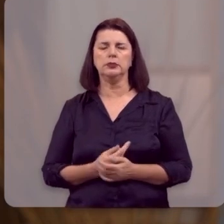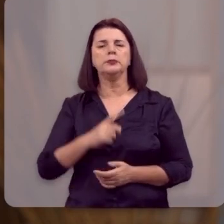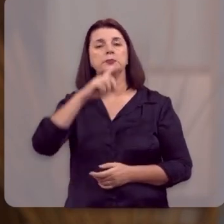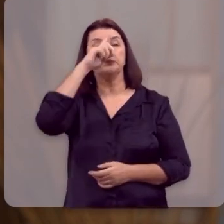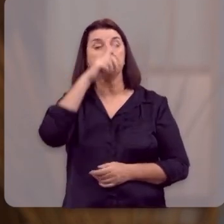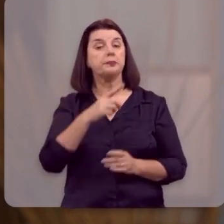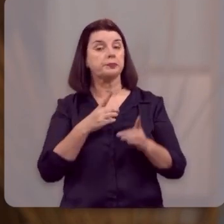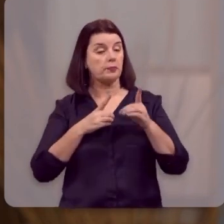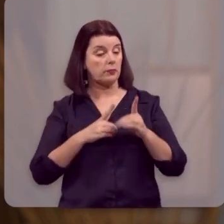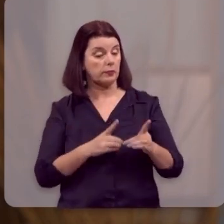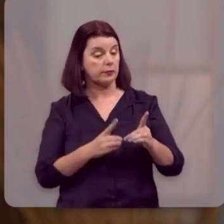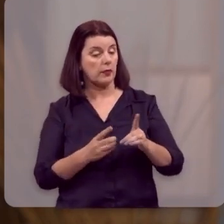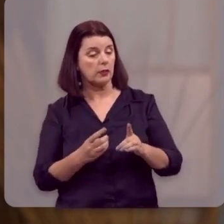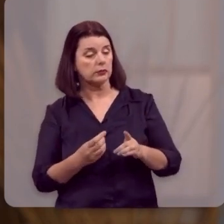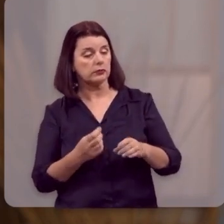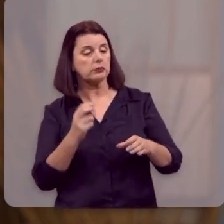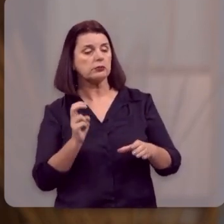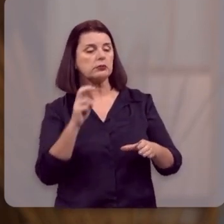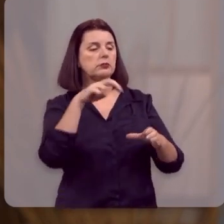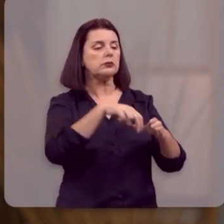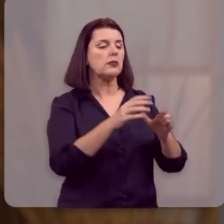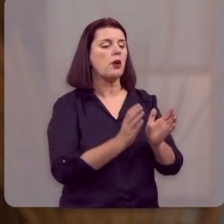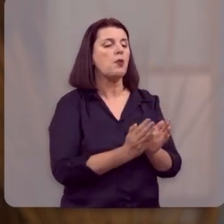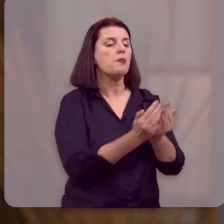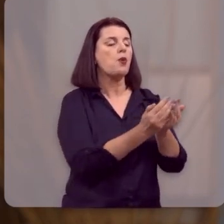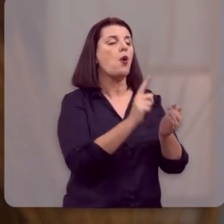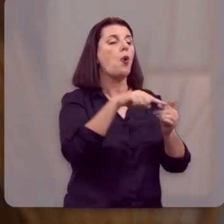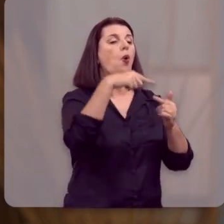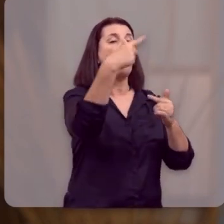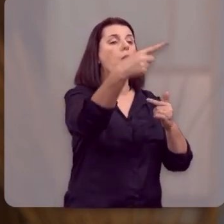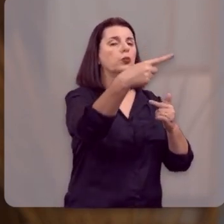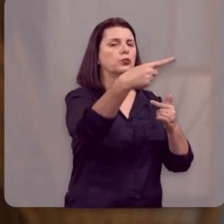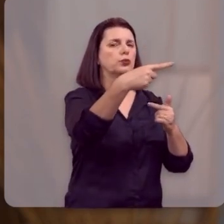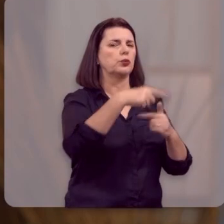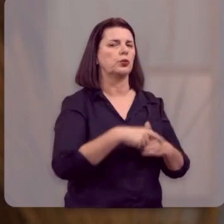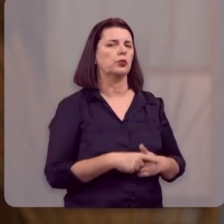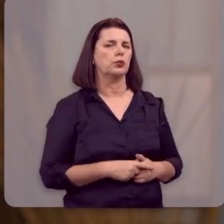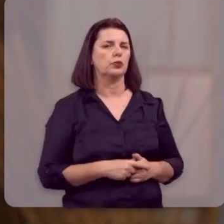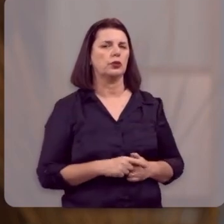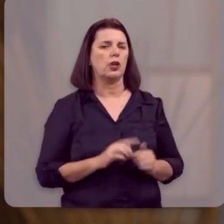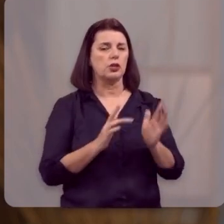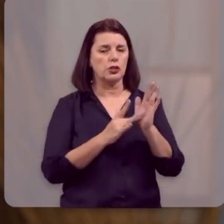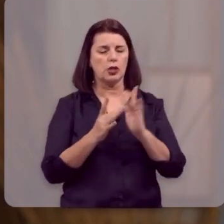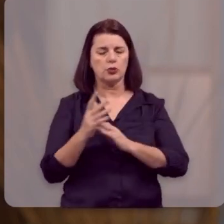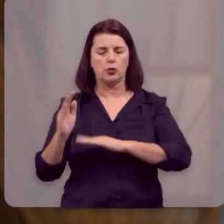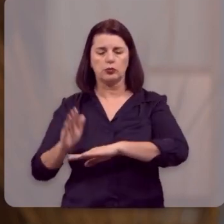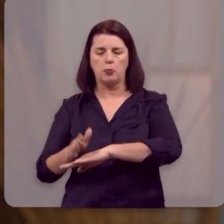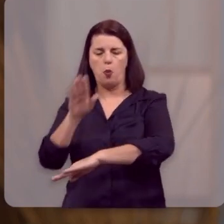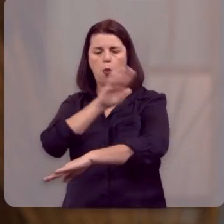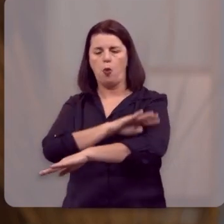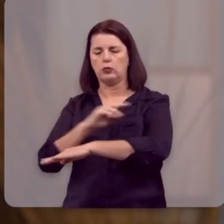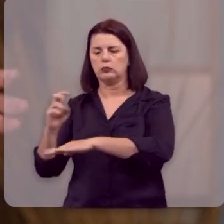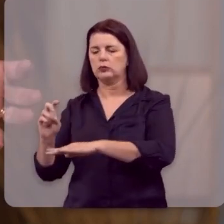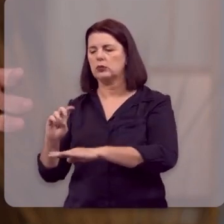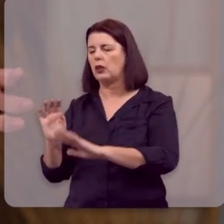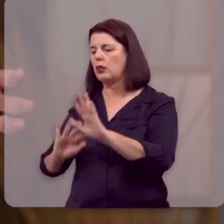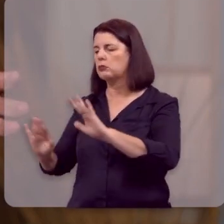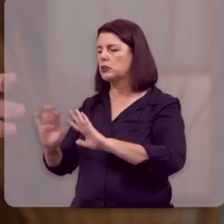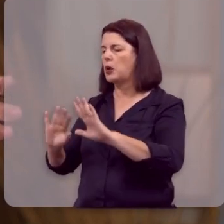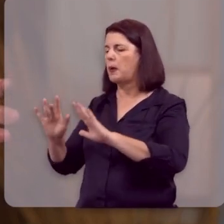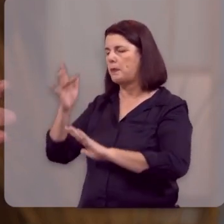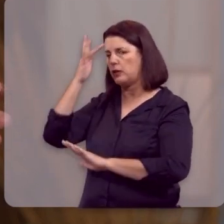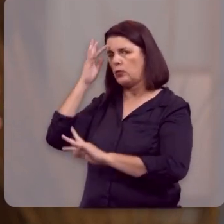compele os discípulos a entrar no barco e a passar para o outro lado do mar, enquanto ele, Jesus, despediria